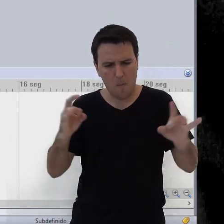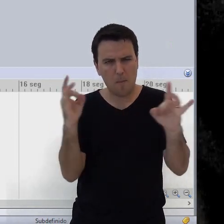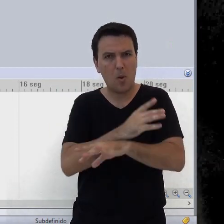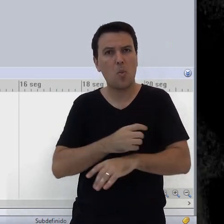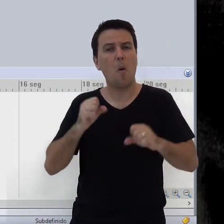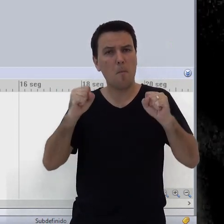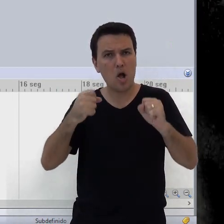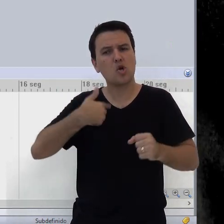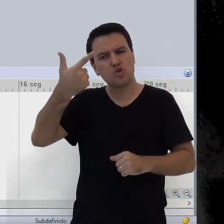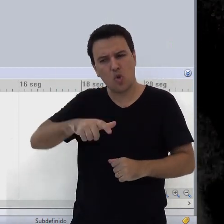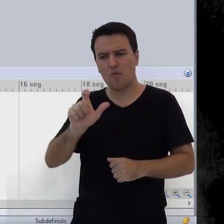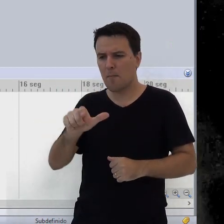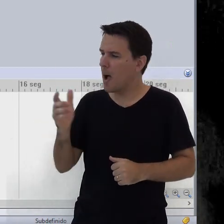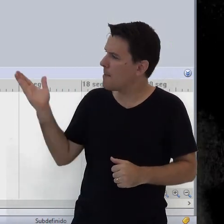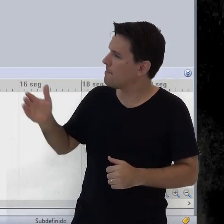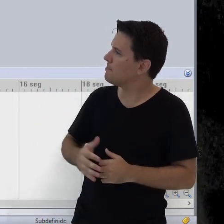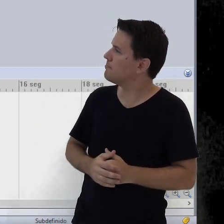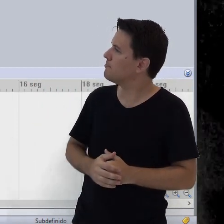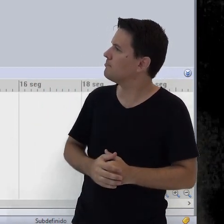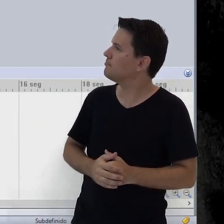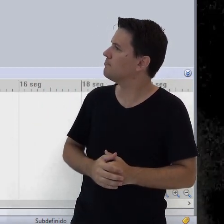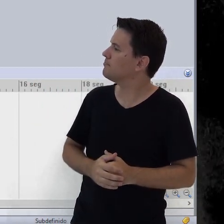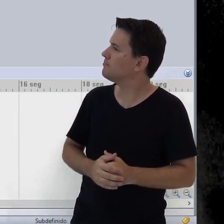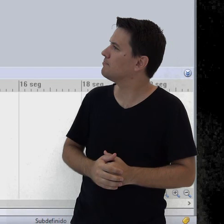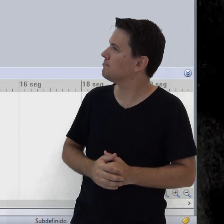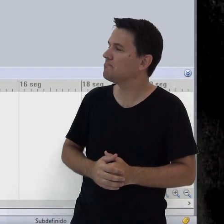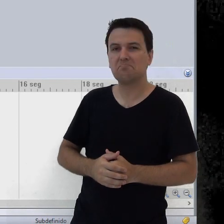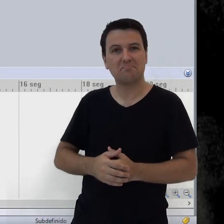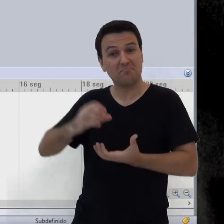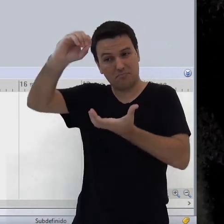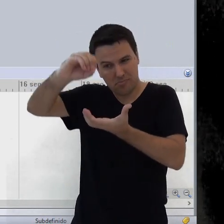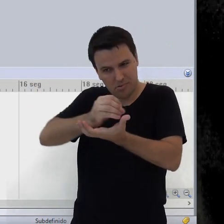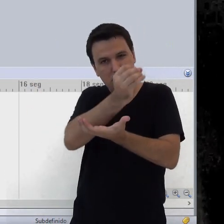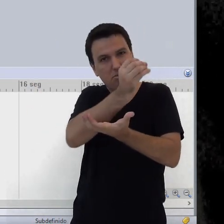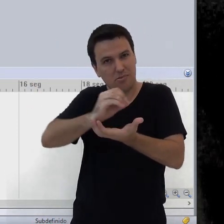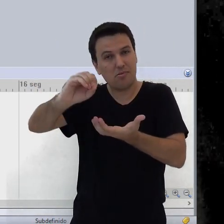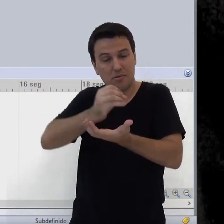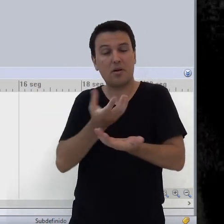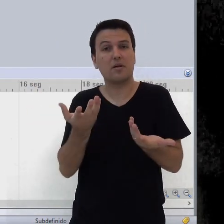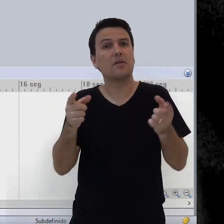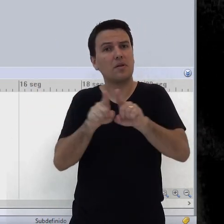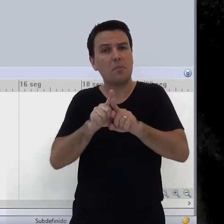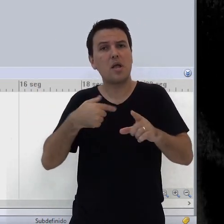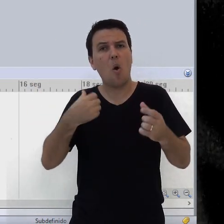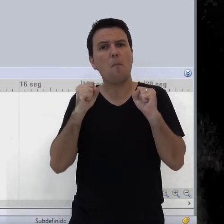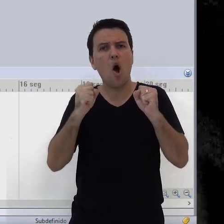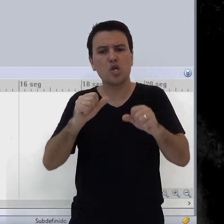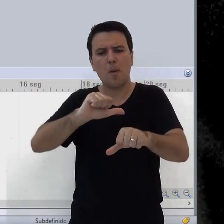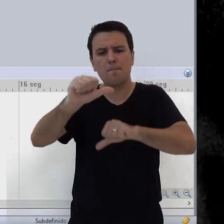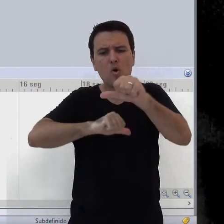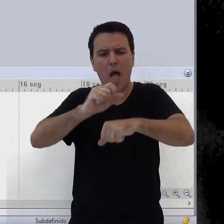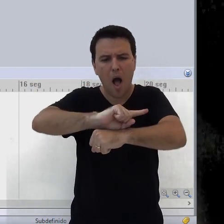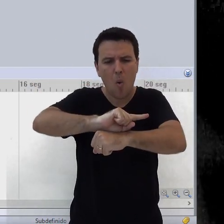calculado, eu posso reproduzir de novo. Ele mostra ali a esferinha caindo, se movimentando, tá? Eu posso mudar aqui a